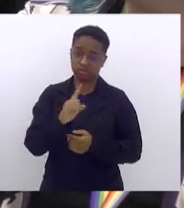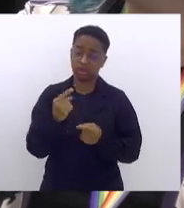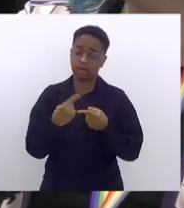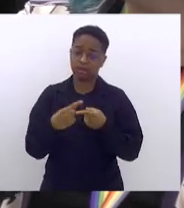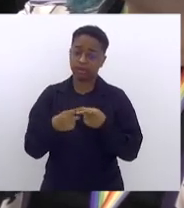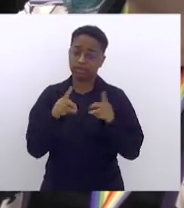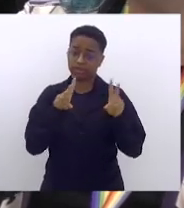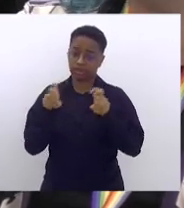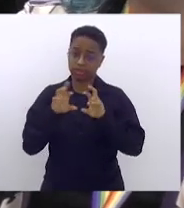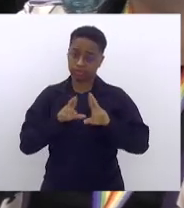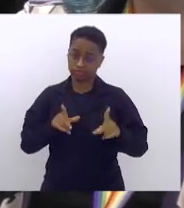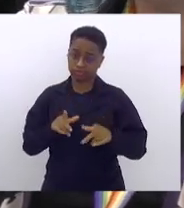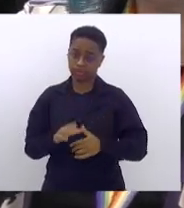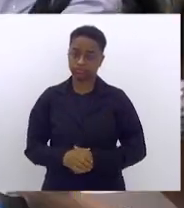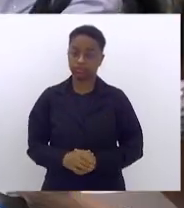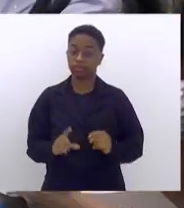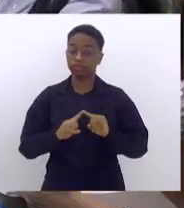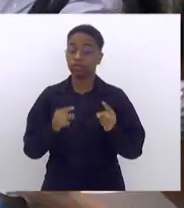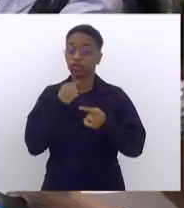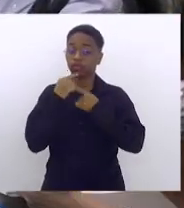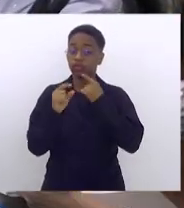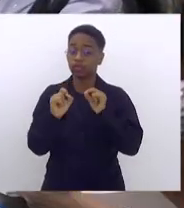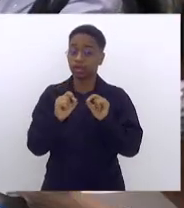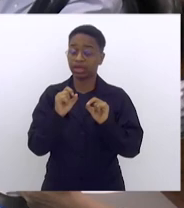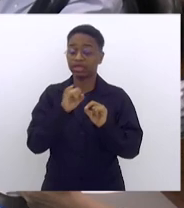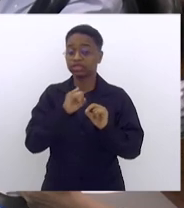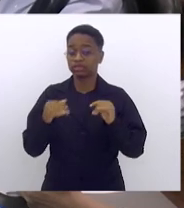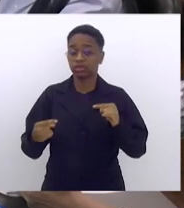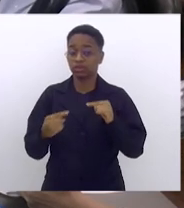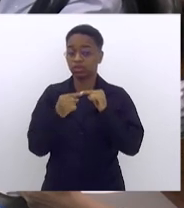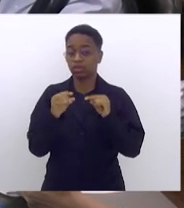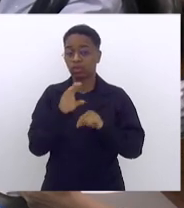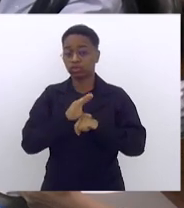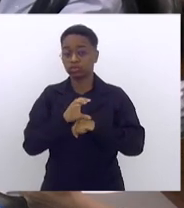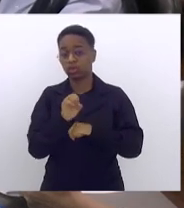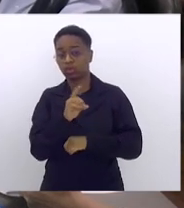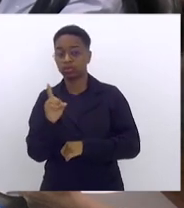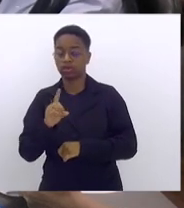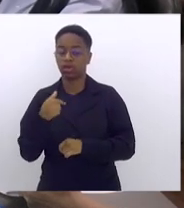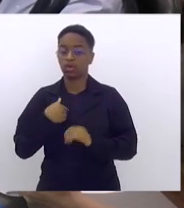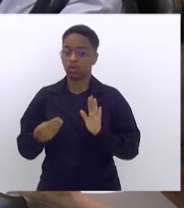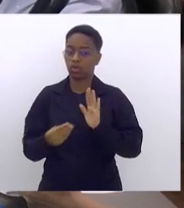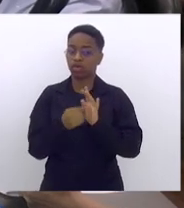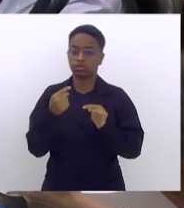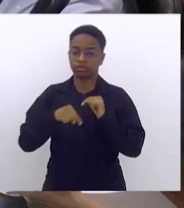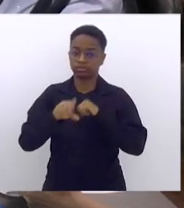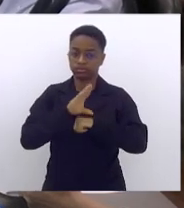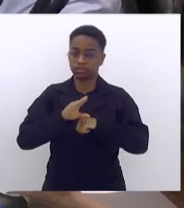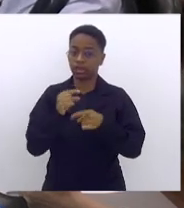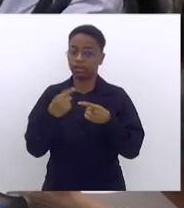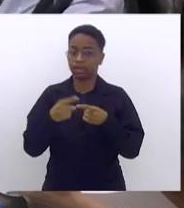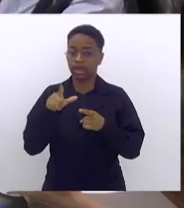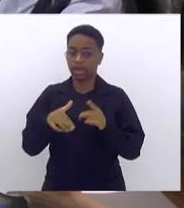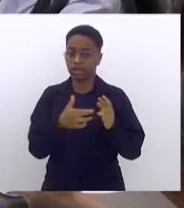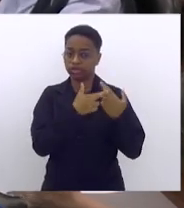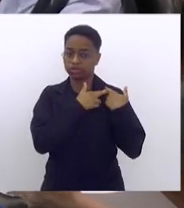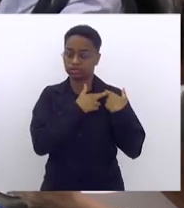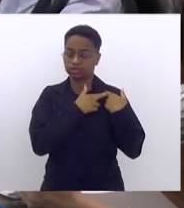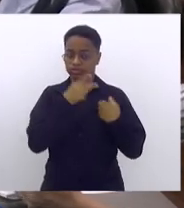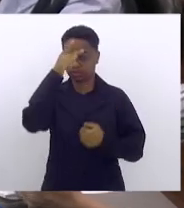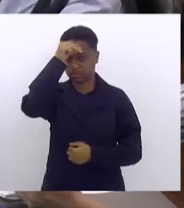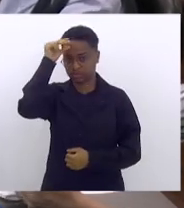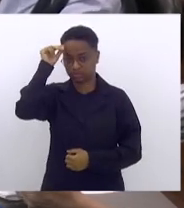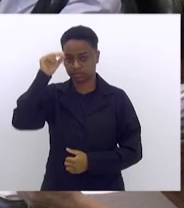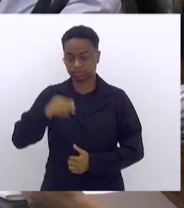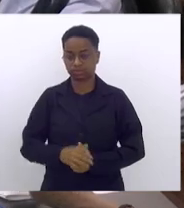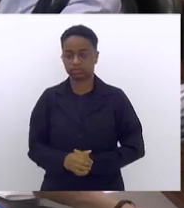objetos diferentes. A dúvida aqui é se é constitucional ou não. Eu daria pela inconstitucionalidade, por ser de competência municipal.